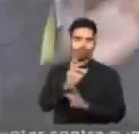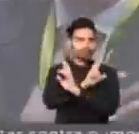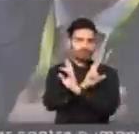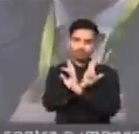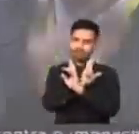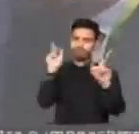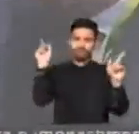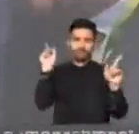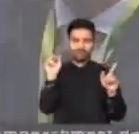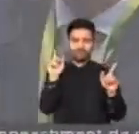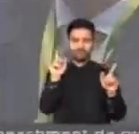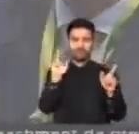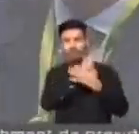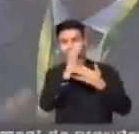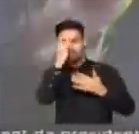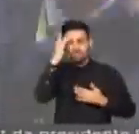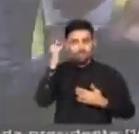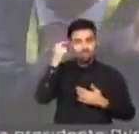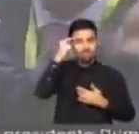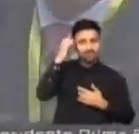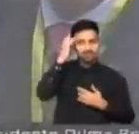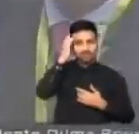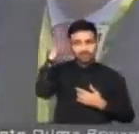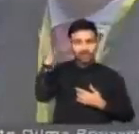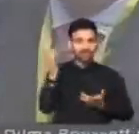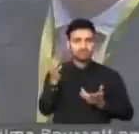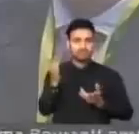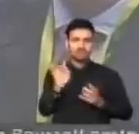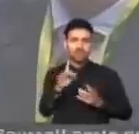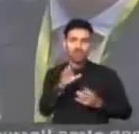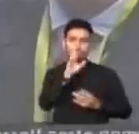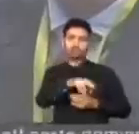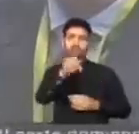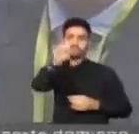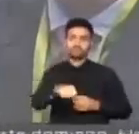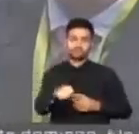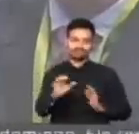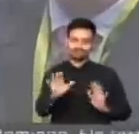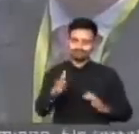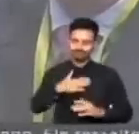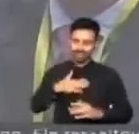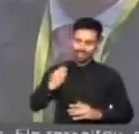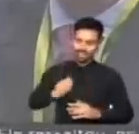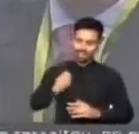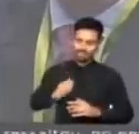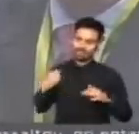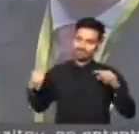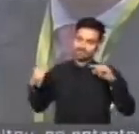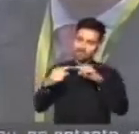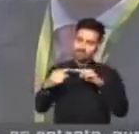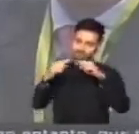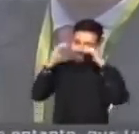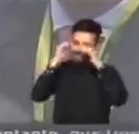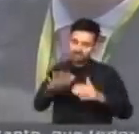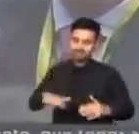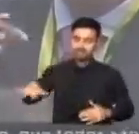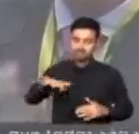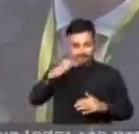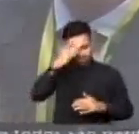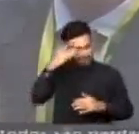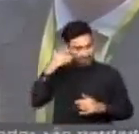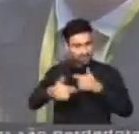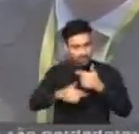da facilidade que muitos têm tido de encaminhar um voto sim. A minha trajetória reclama respeito à classe trabalhadora,